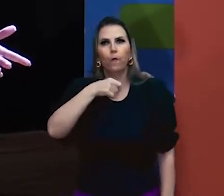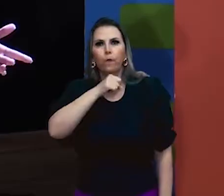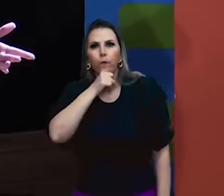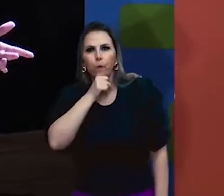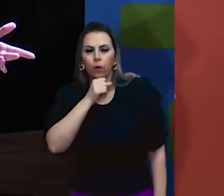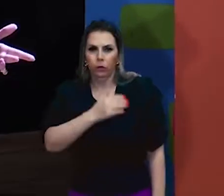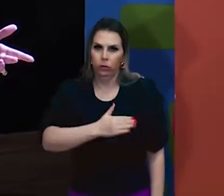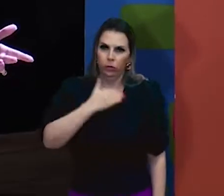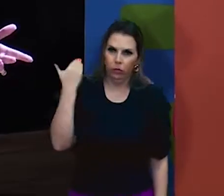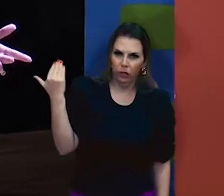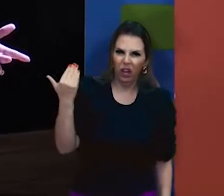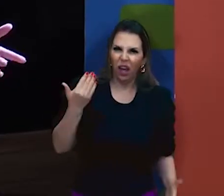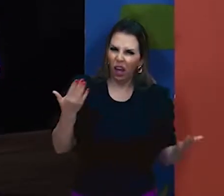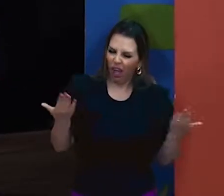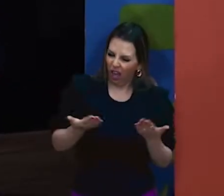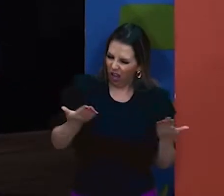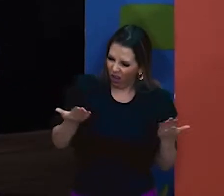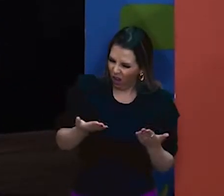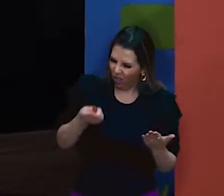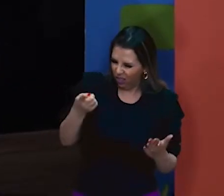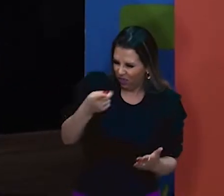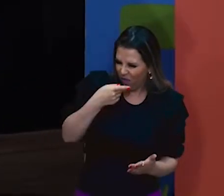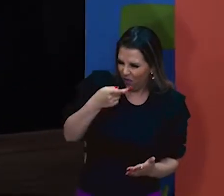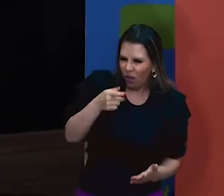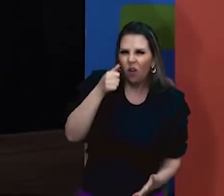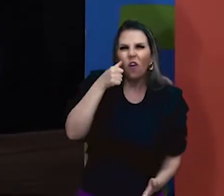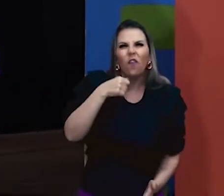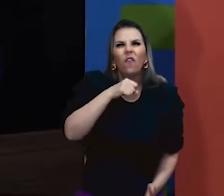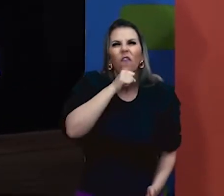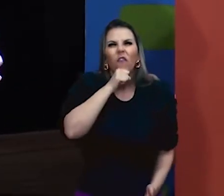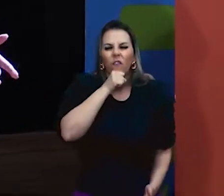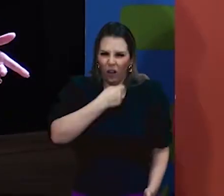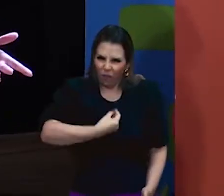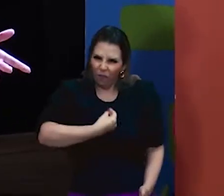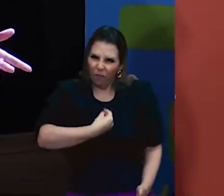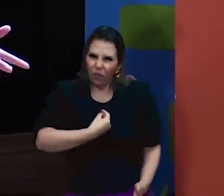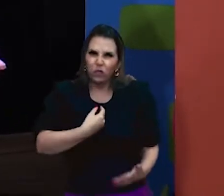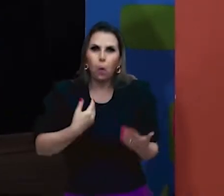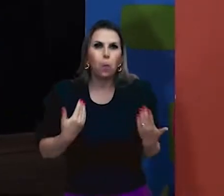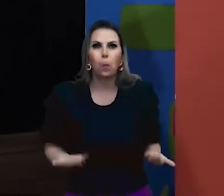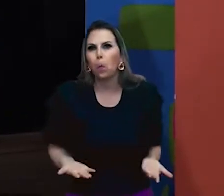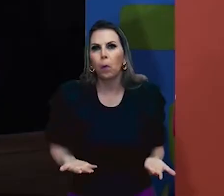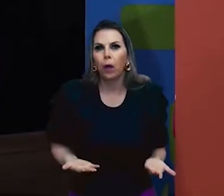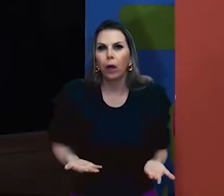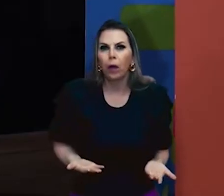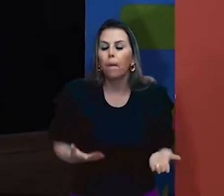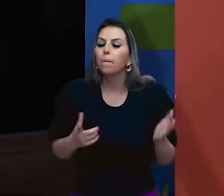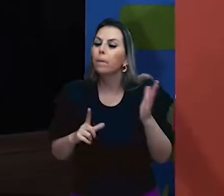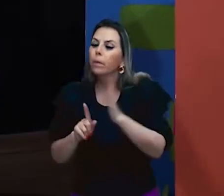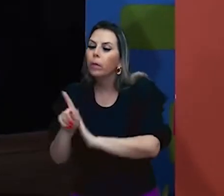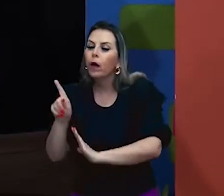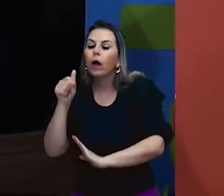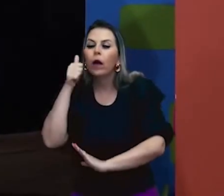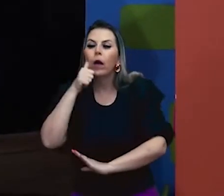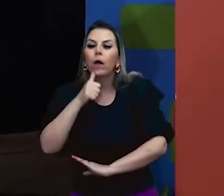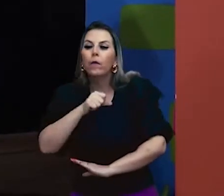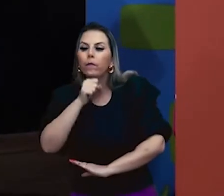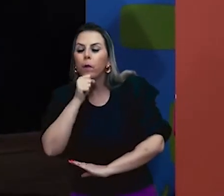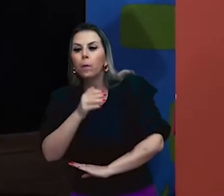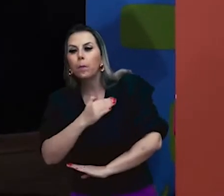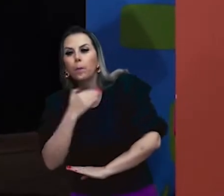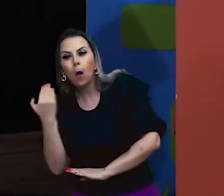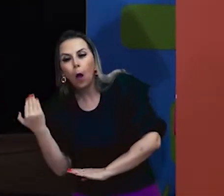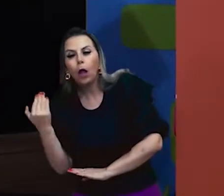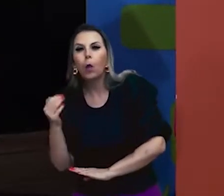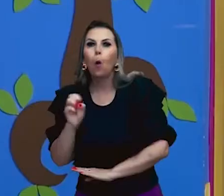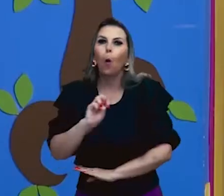que a avó dela tinha morrido. E agora você tá dizendo que a avó dela tá viva? Afinal, a avó dela morreu